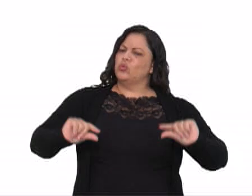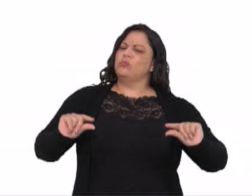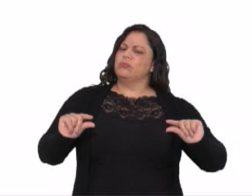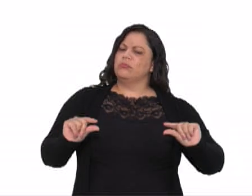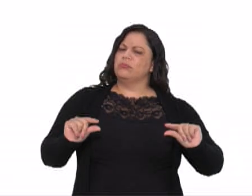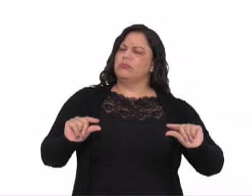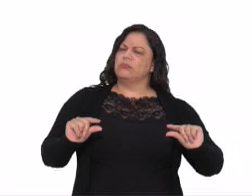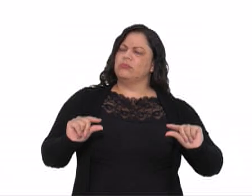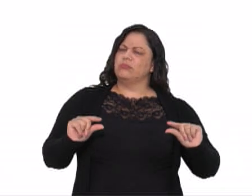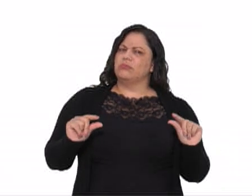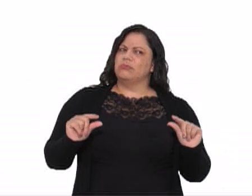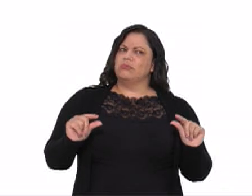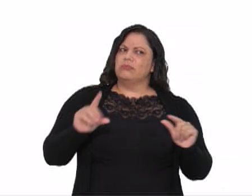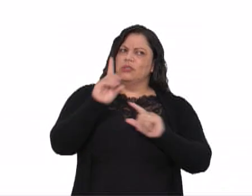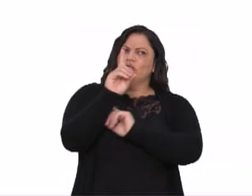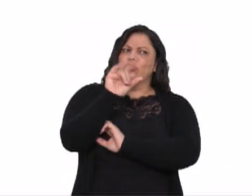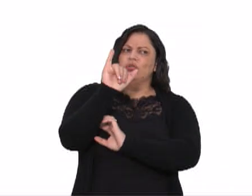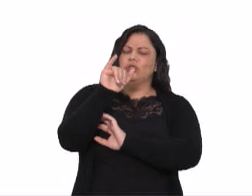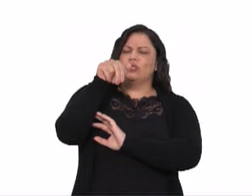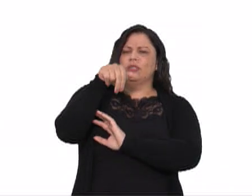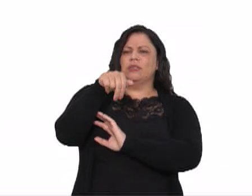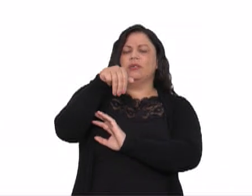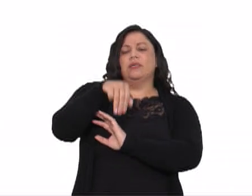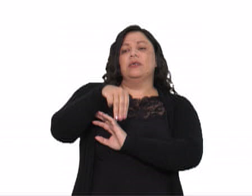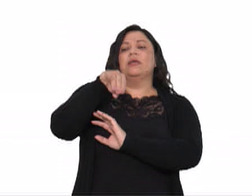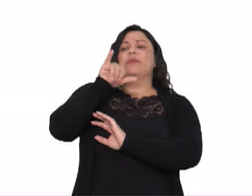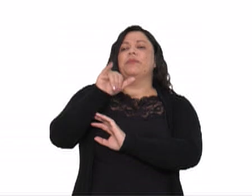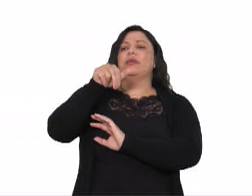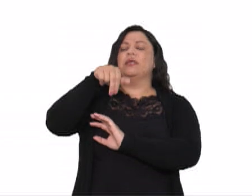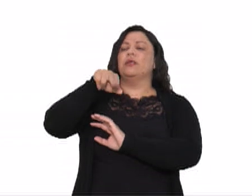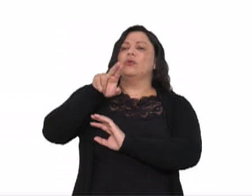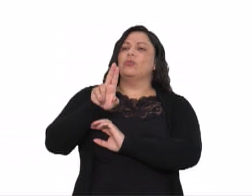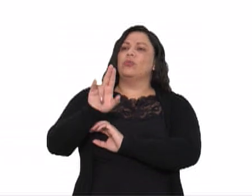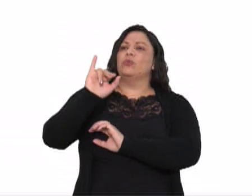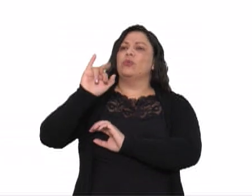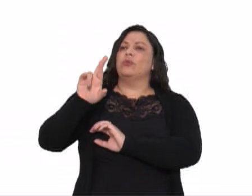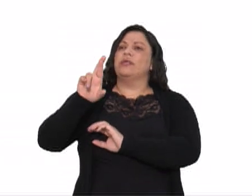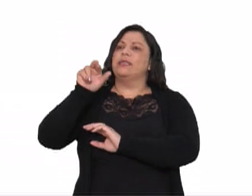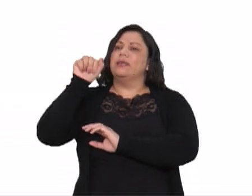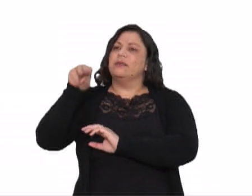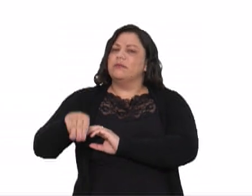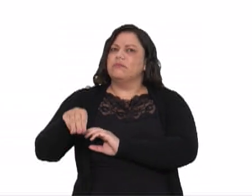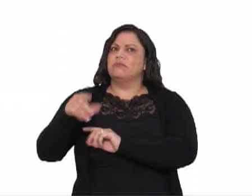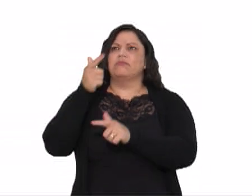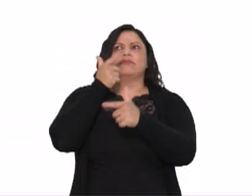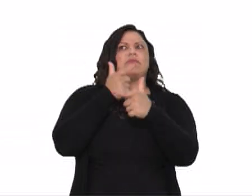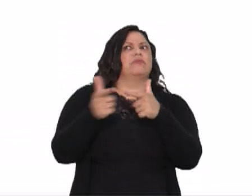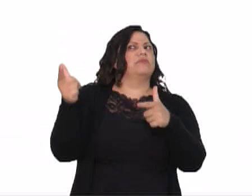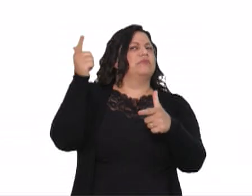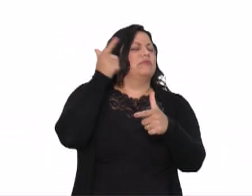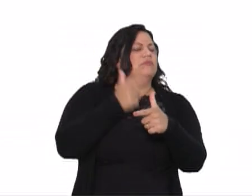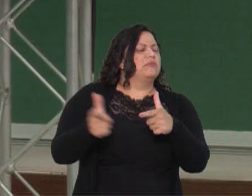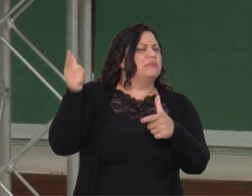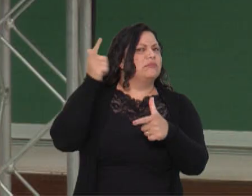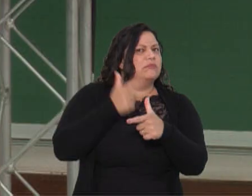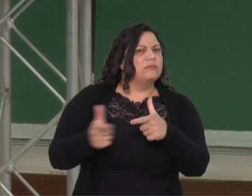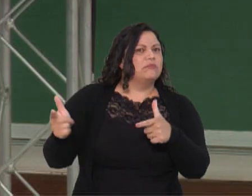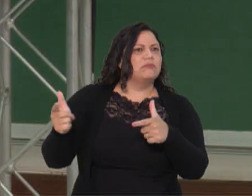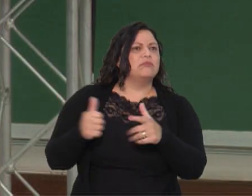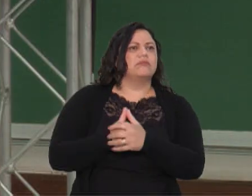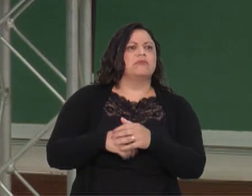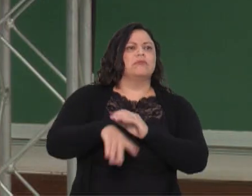um problema. Por quê? Porque diminuíram. Olha como que nós falamos.